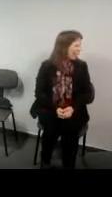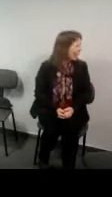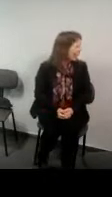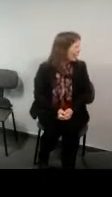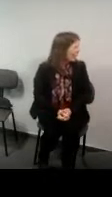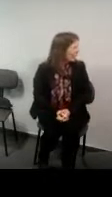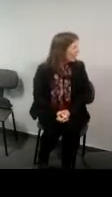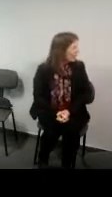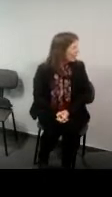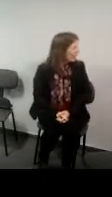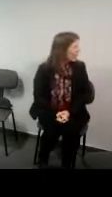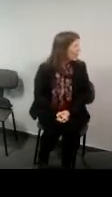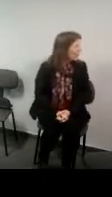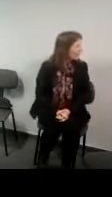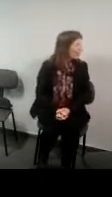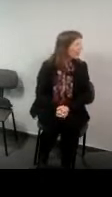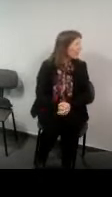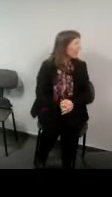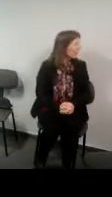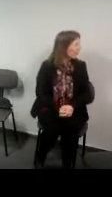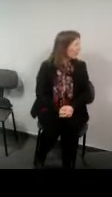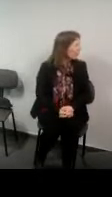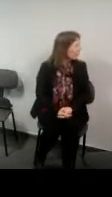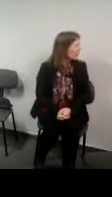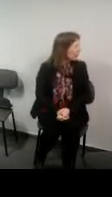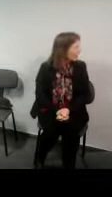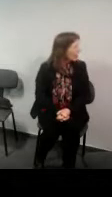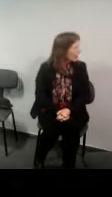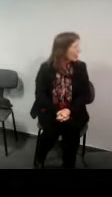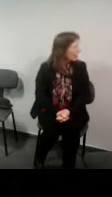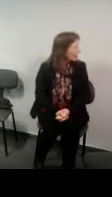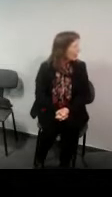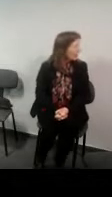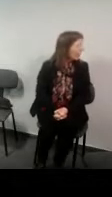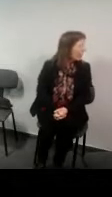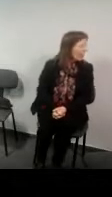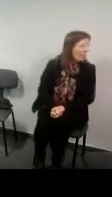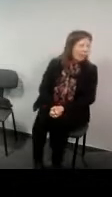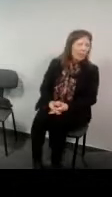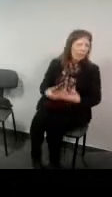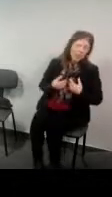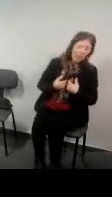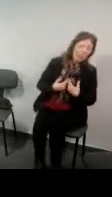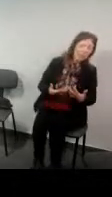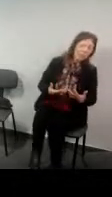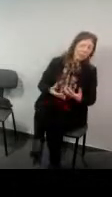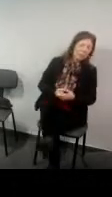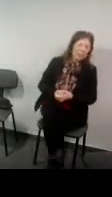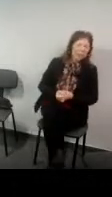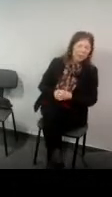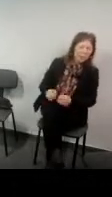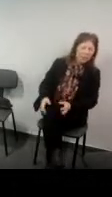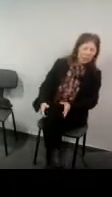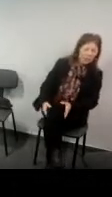se o receptor está aberto e ele acredita, eu acho que ali é o fluxo. Bom, e para nós, né,